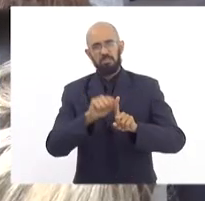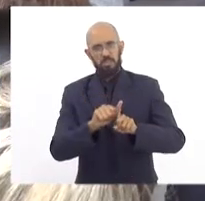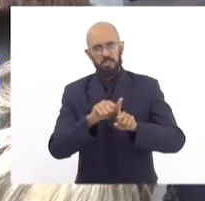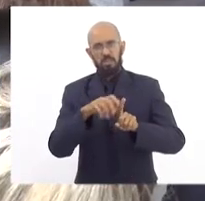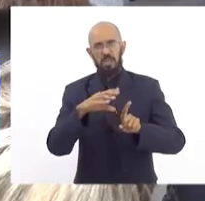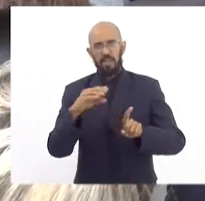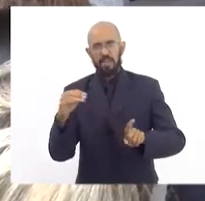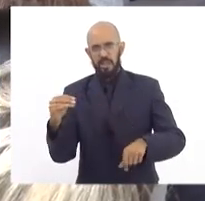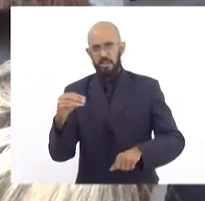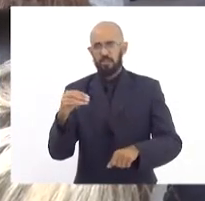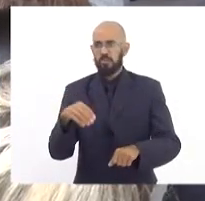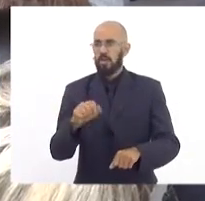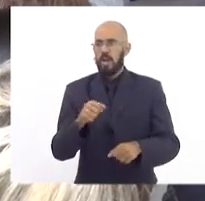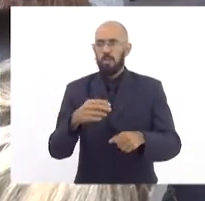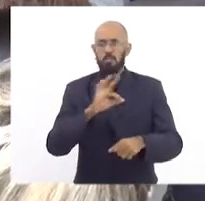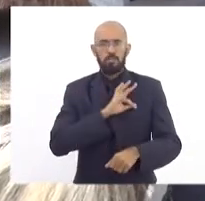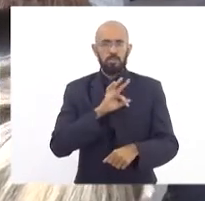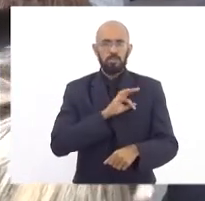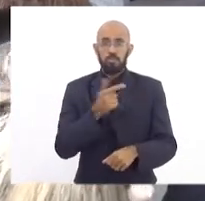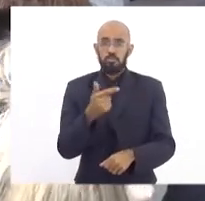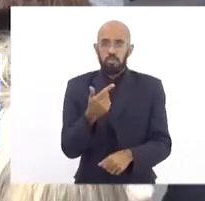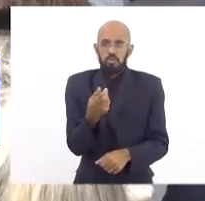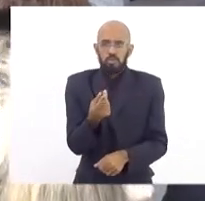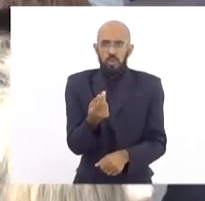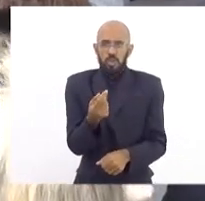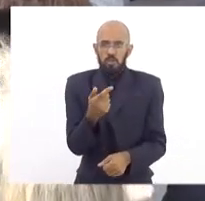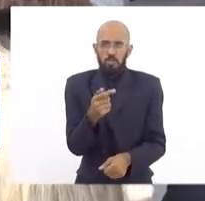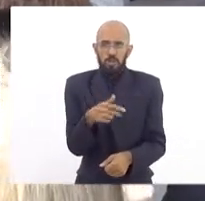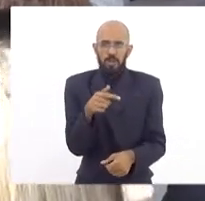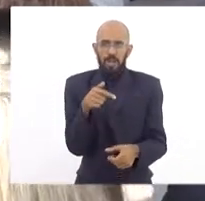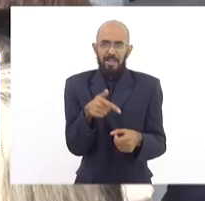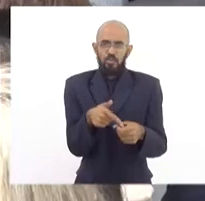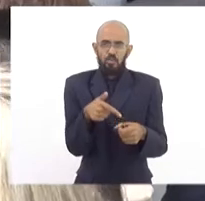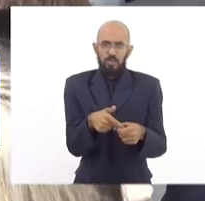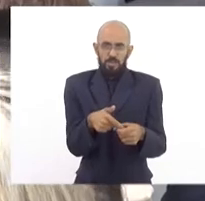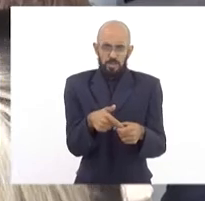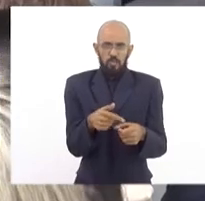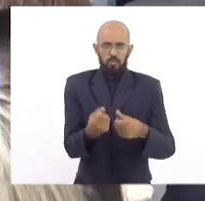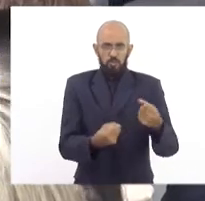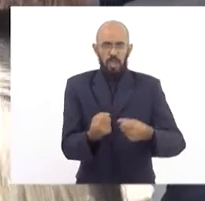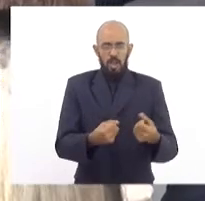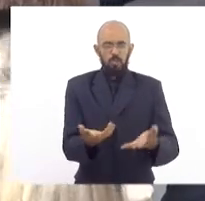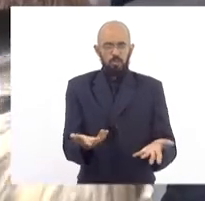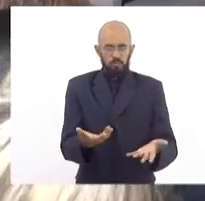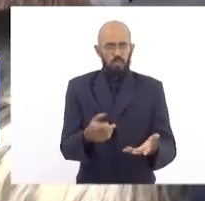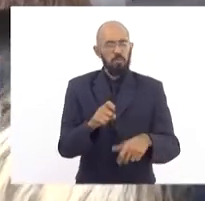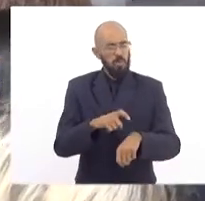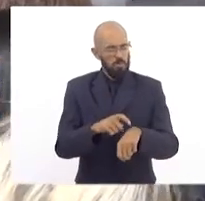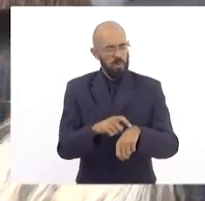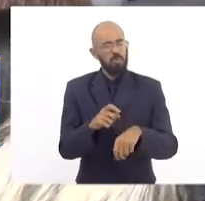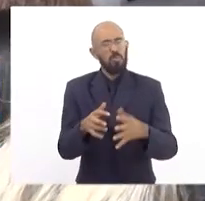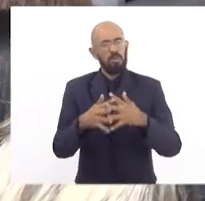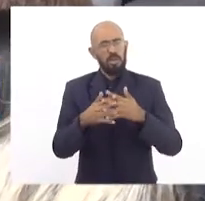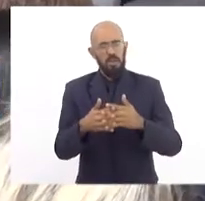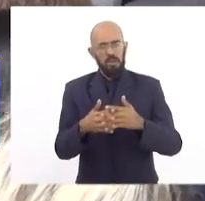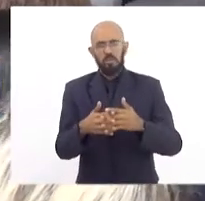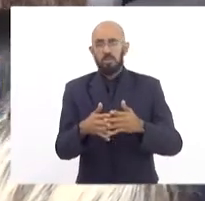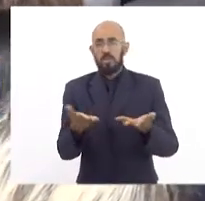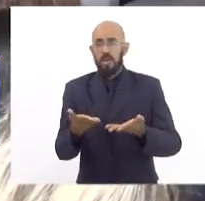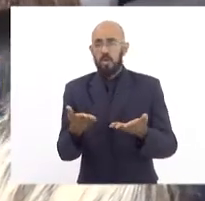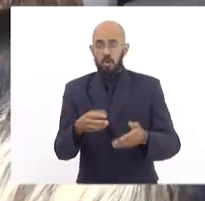botar gasolina nos automóveis para rodarem. E foi um momento difícil. E isso nos possibilitou agora, né,